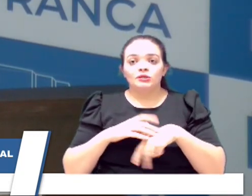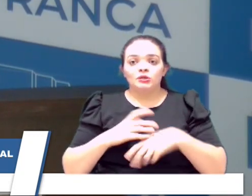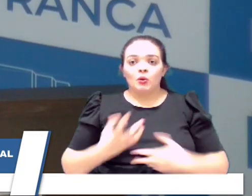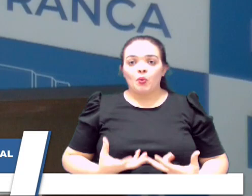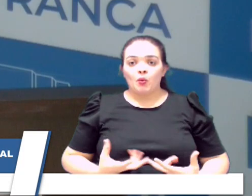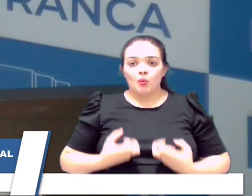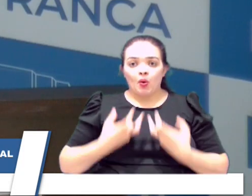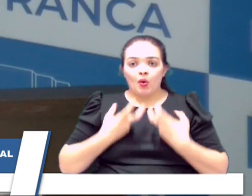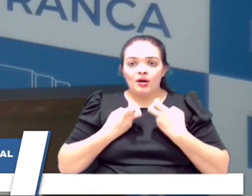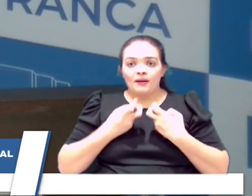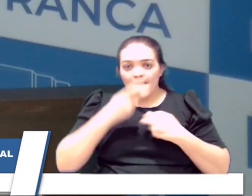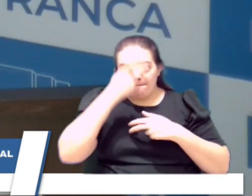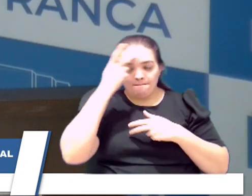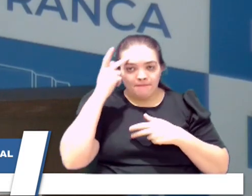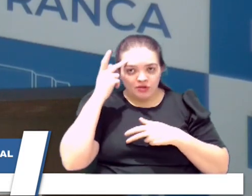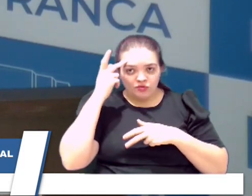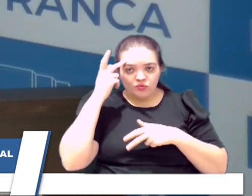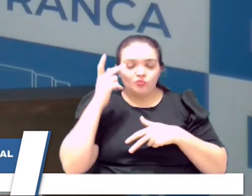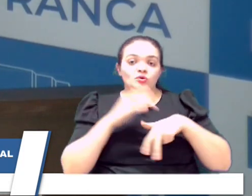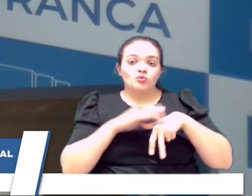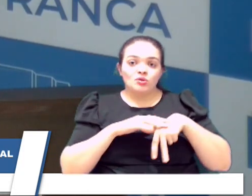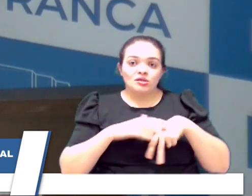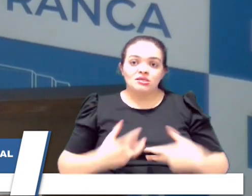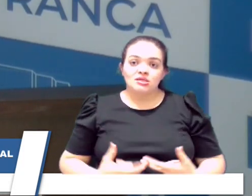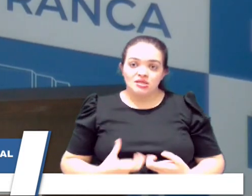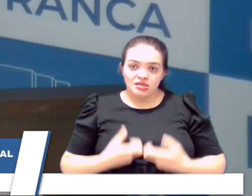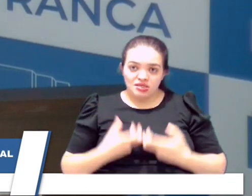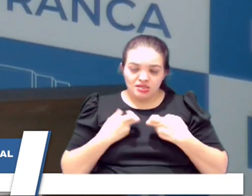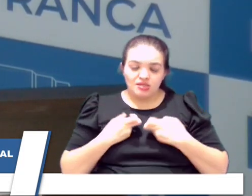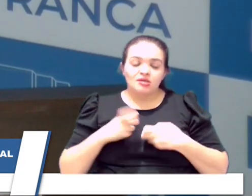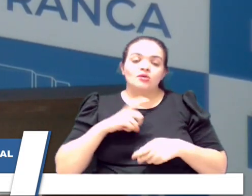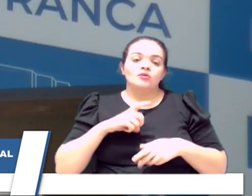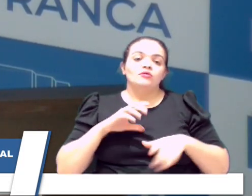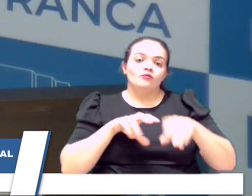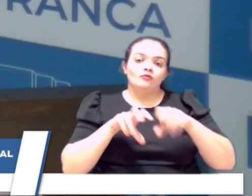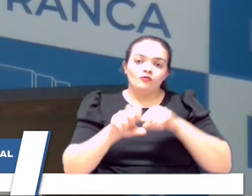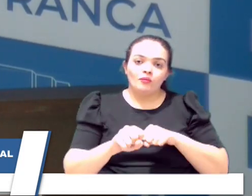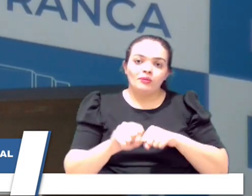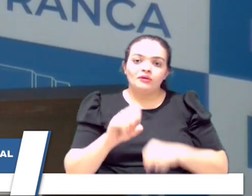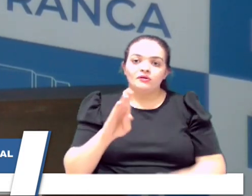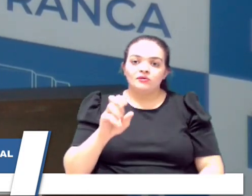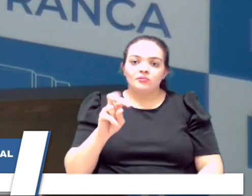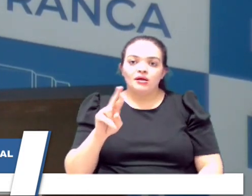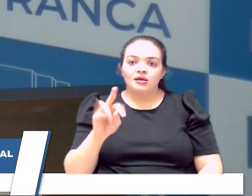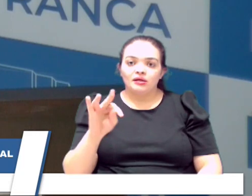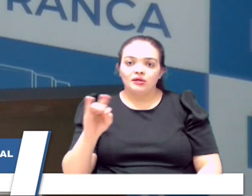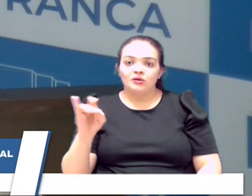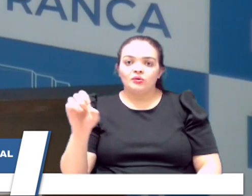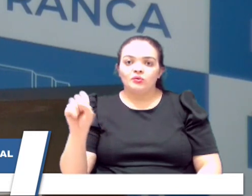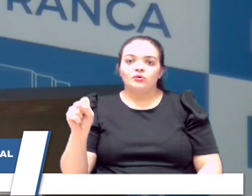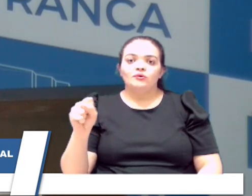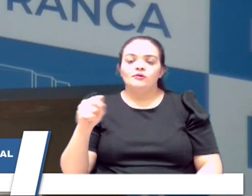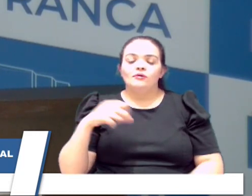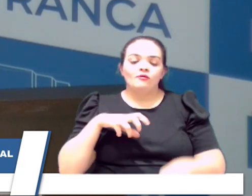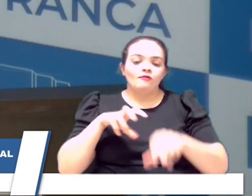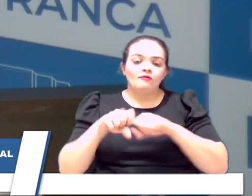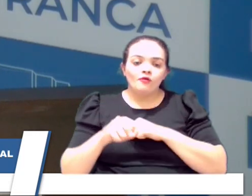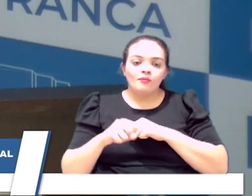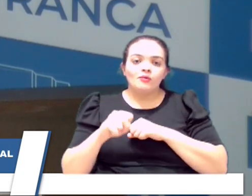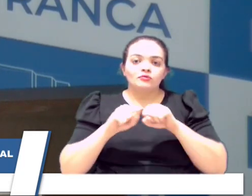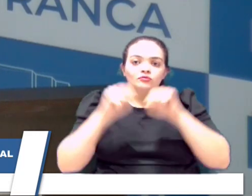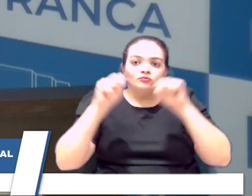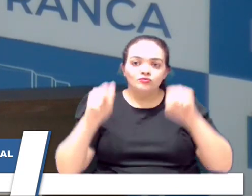com pacientes terminais, certo? Tive a minha formação em Barretos, então eu fiz toda a minha formação no sistema